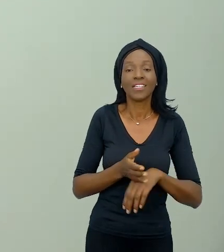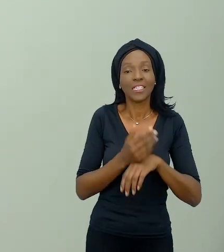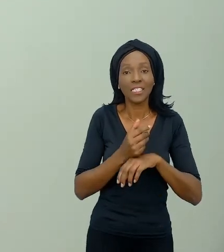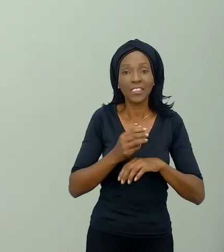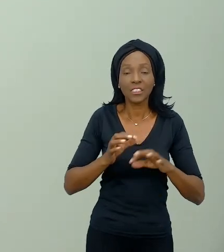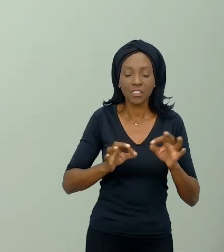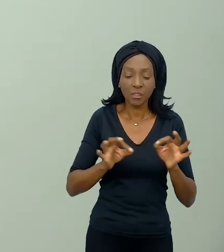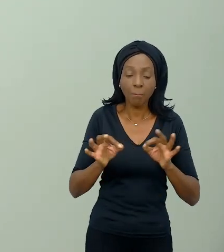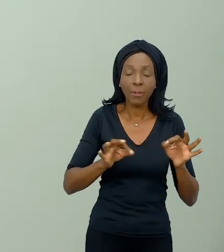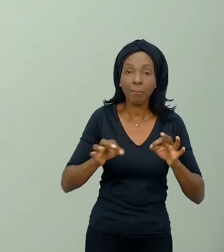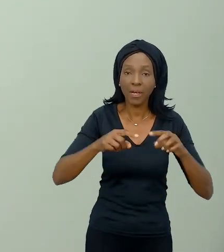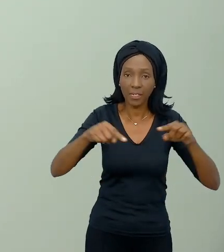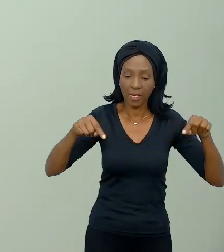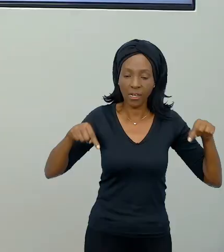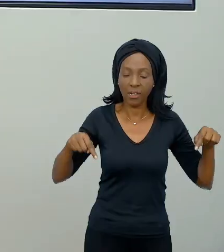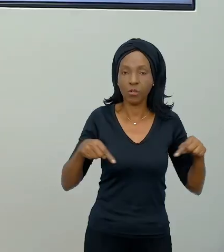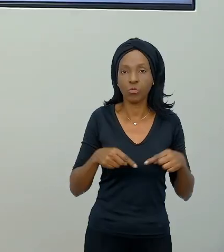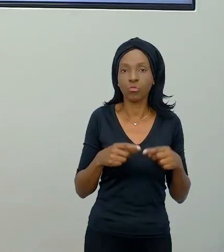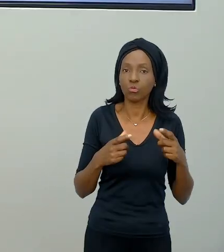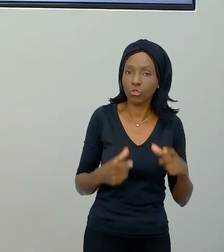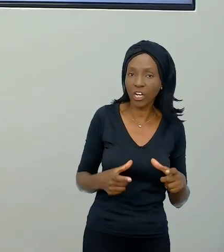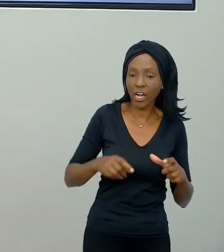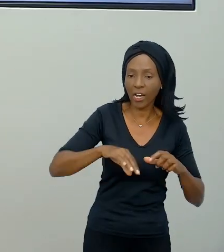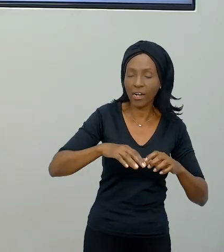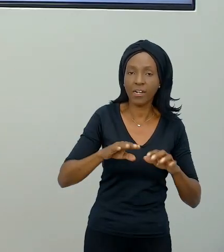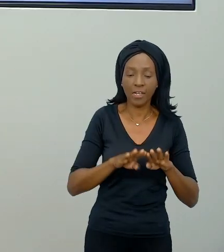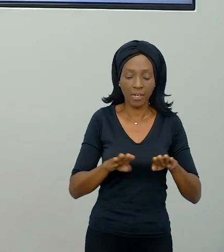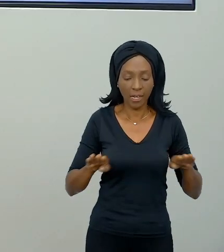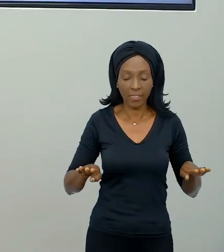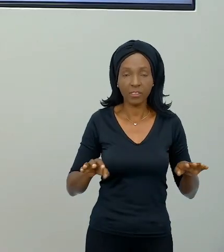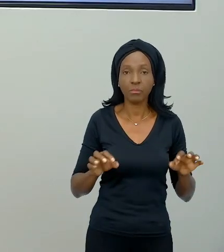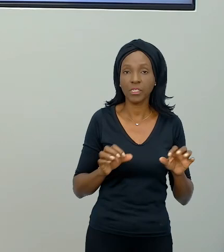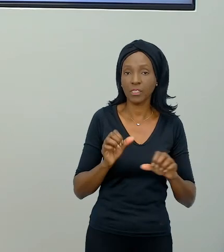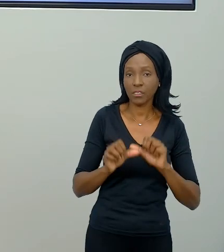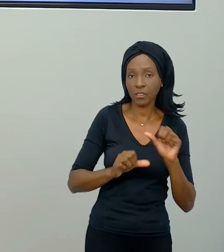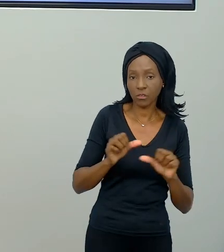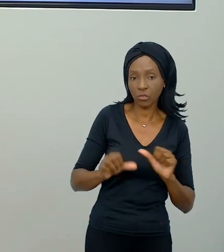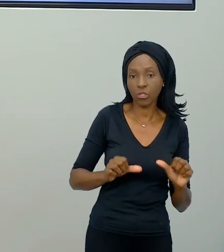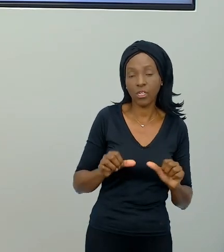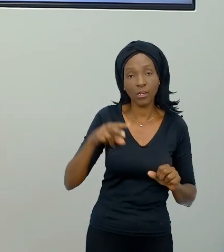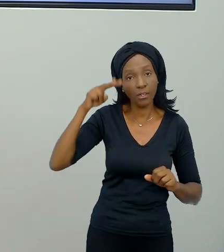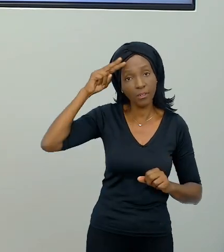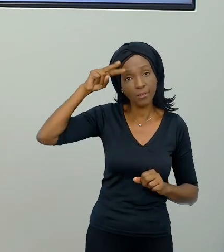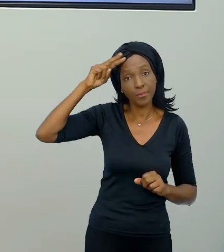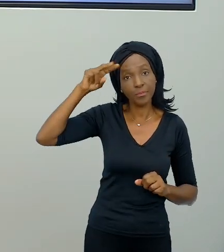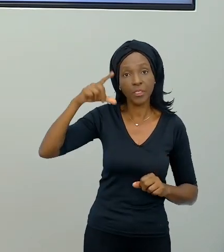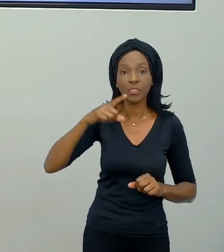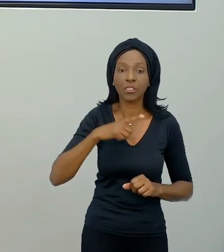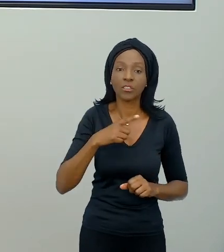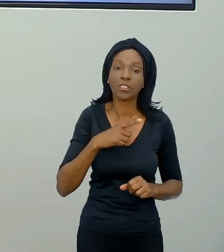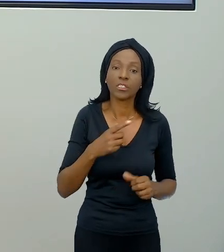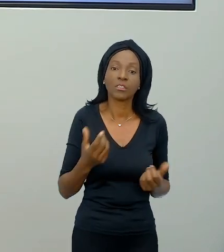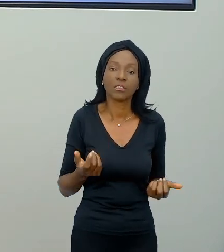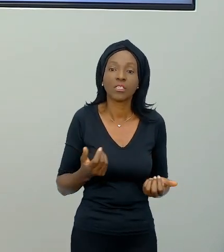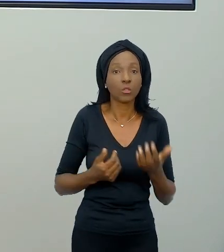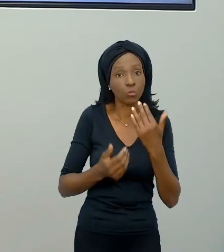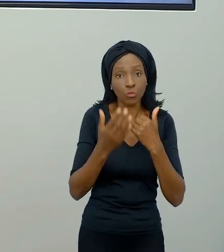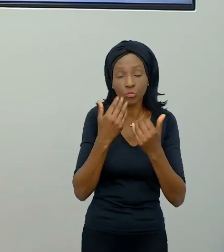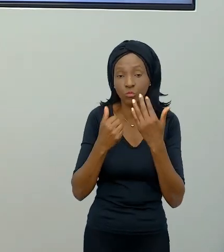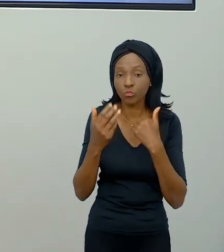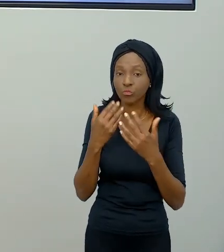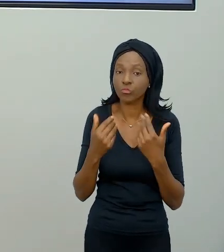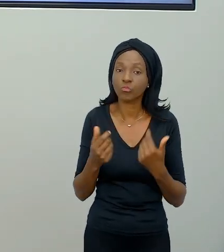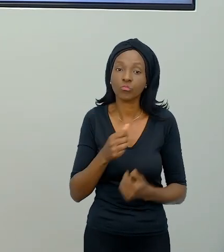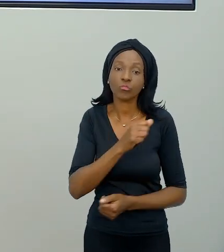4 a 6 grupos. Exatamente, precisa ter toalhas nas mesas, lembrando que tem a questão aqui dos alimentos que